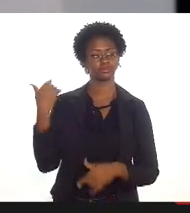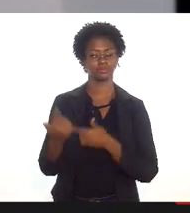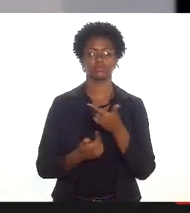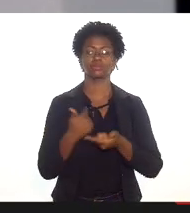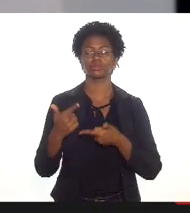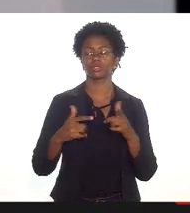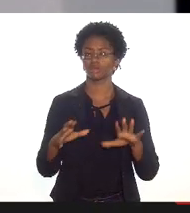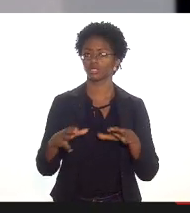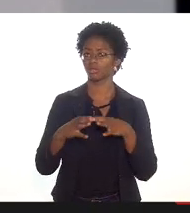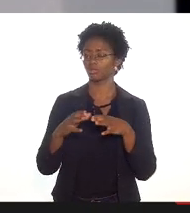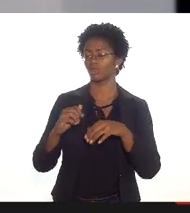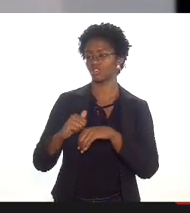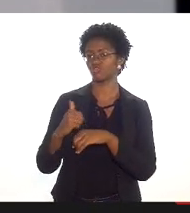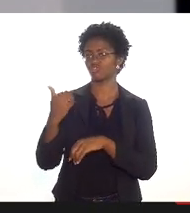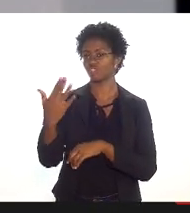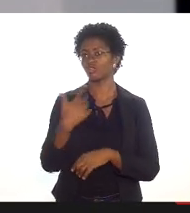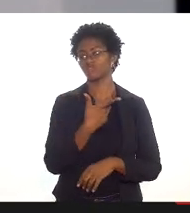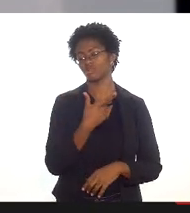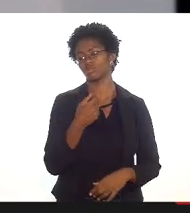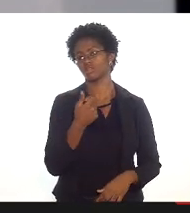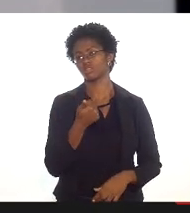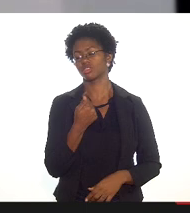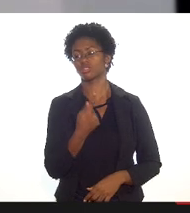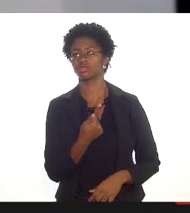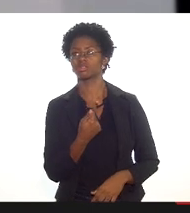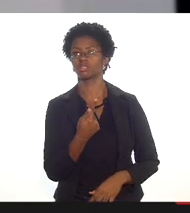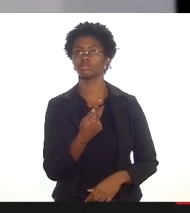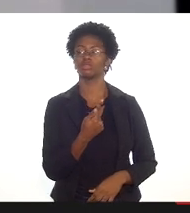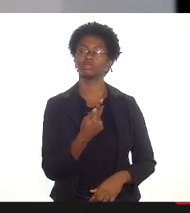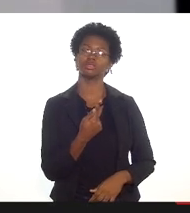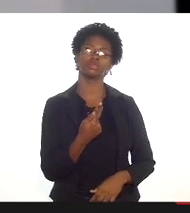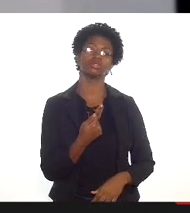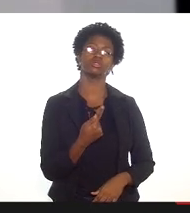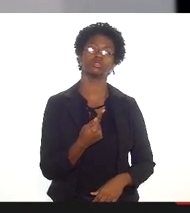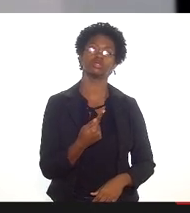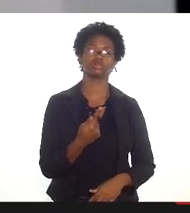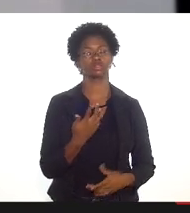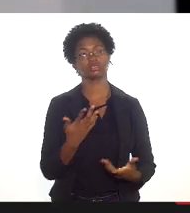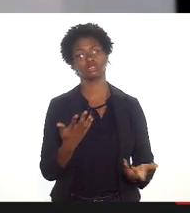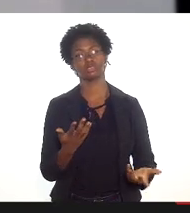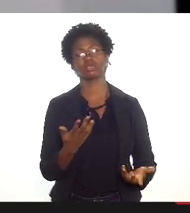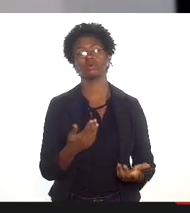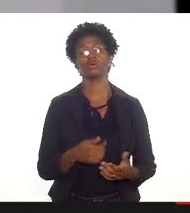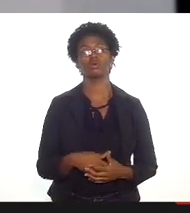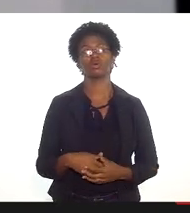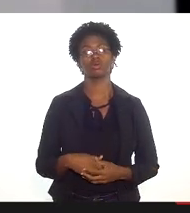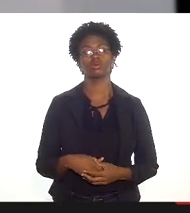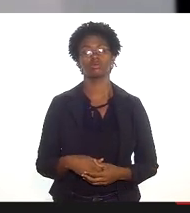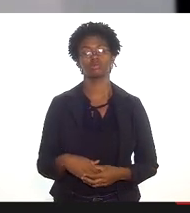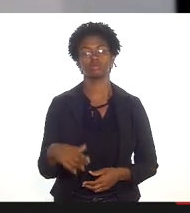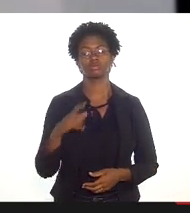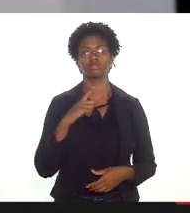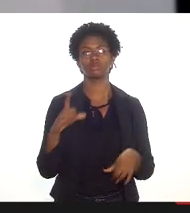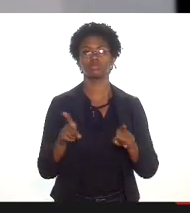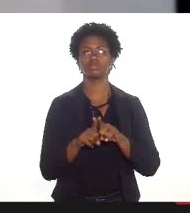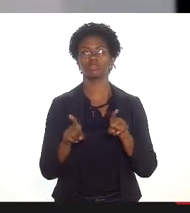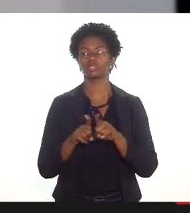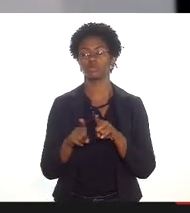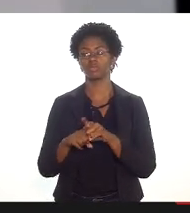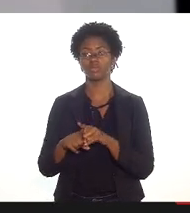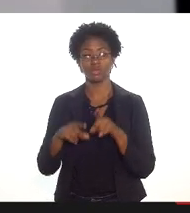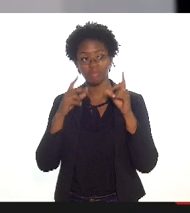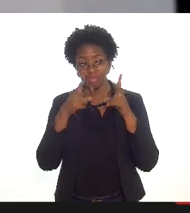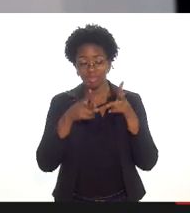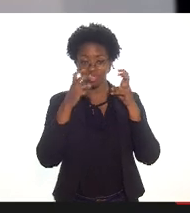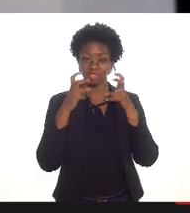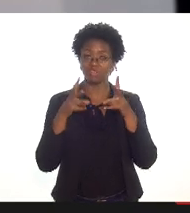com a comissão externa de 2017, em 2017, também houve uma grande detecção de